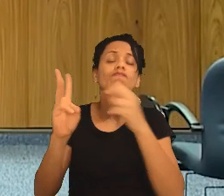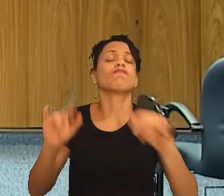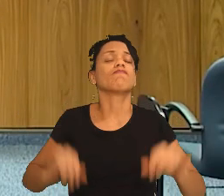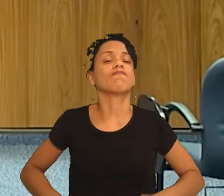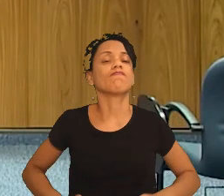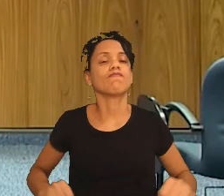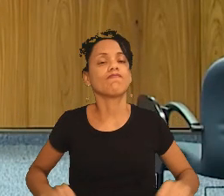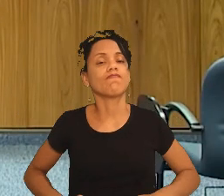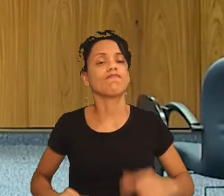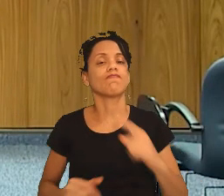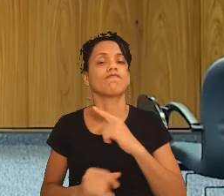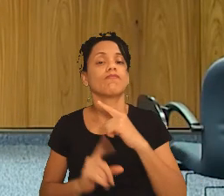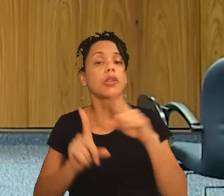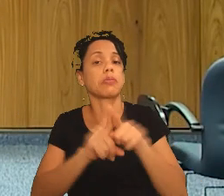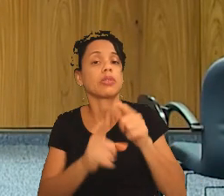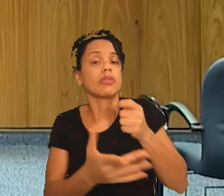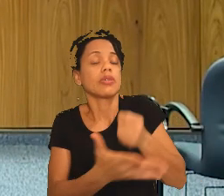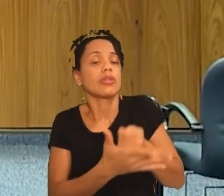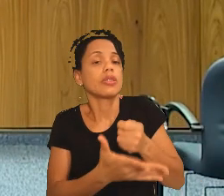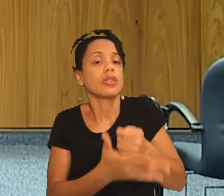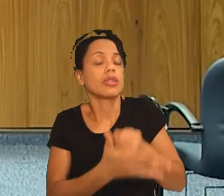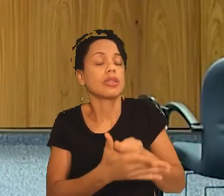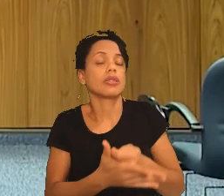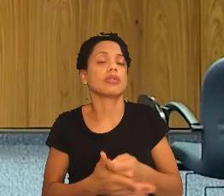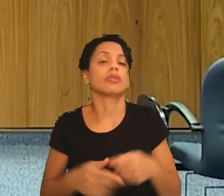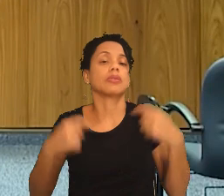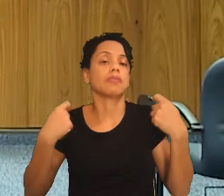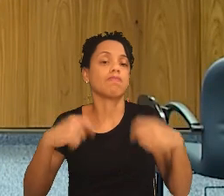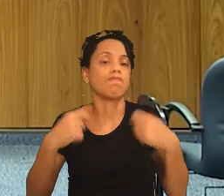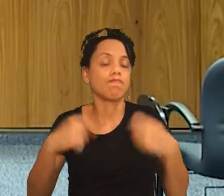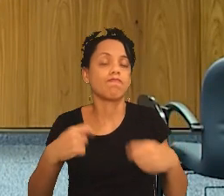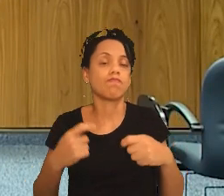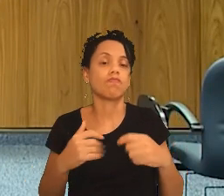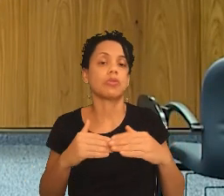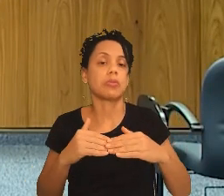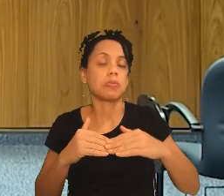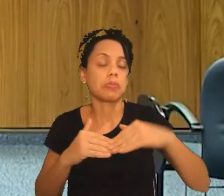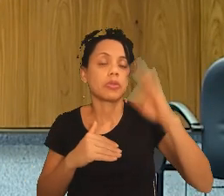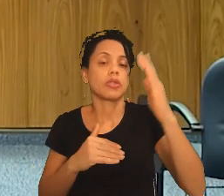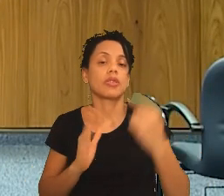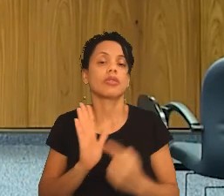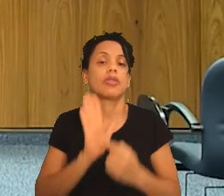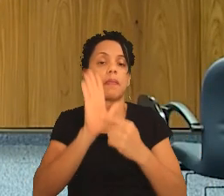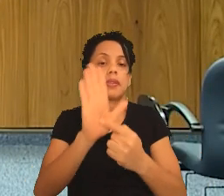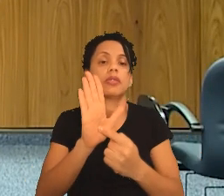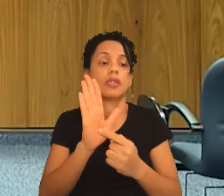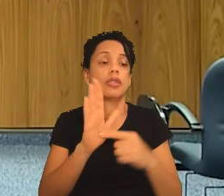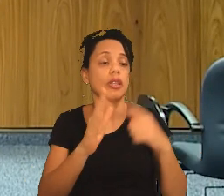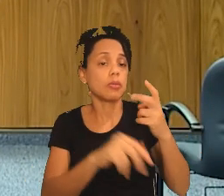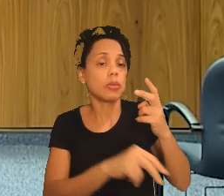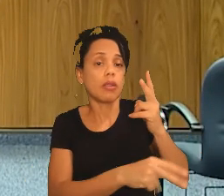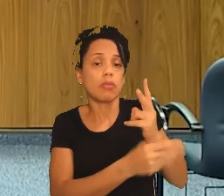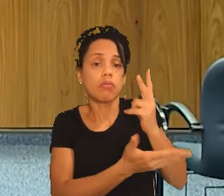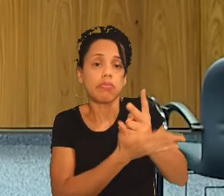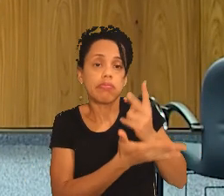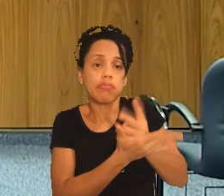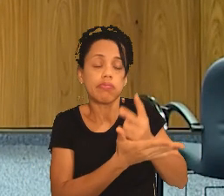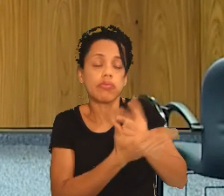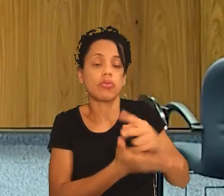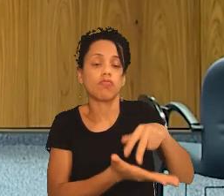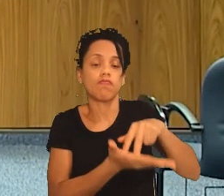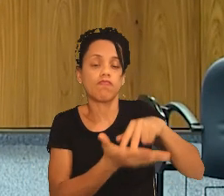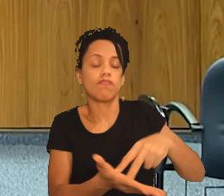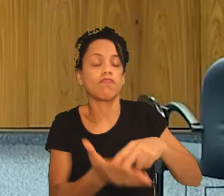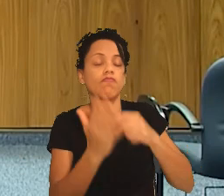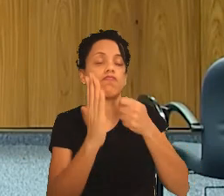menção, há uma exceção a renitente esbulho, mas cheio de restrições, né? Situações de esbulho que os indígenas possam ter